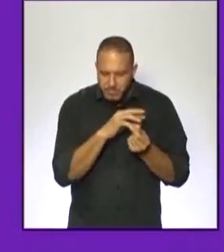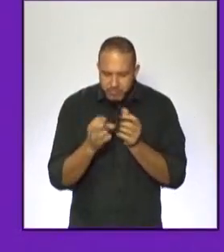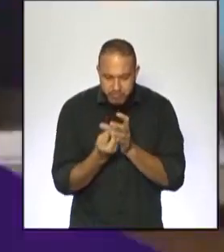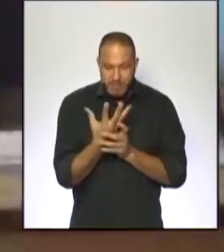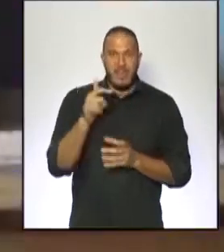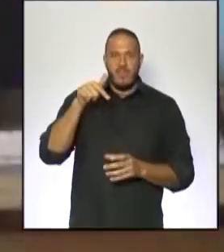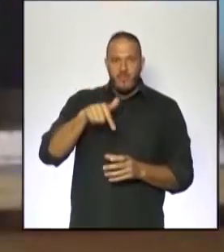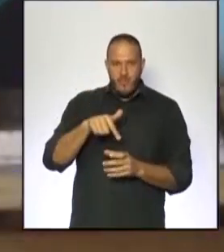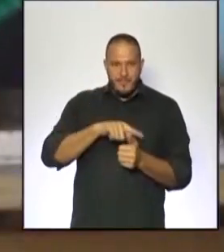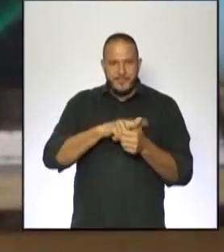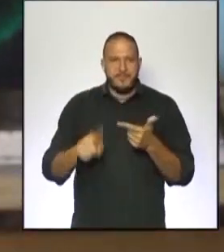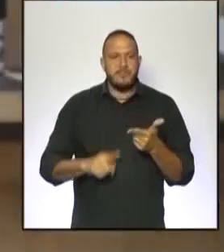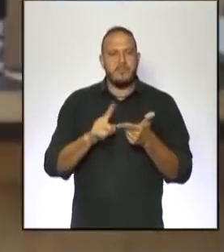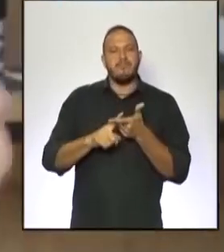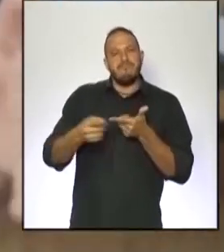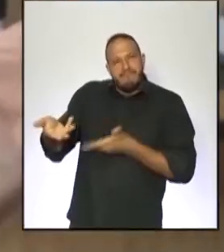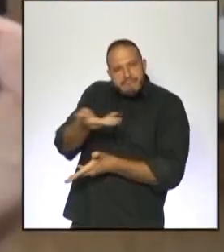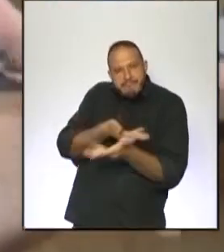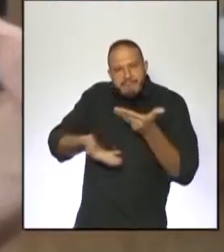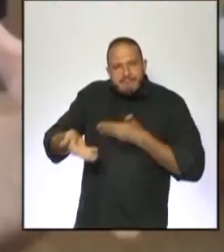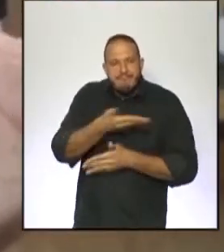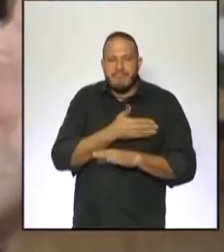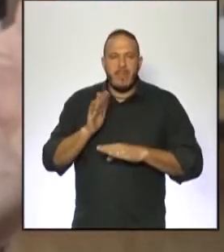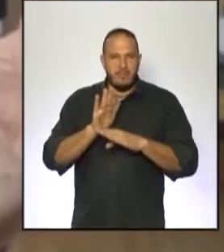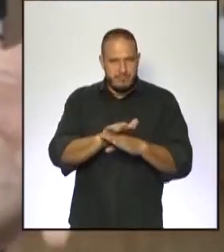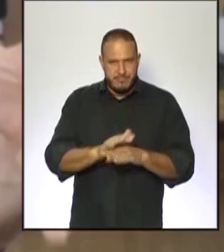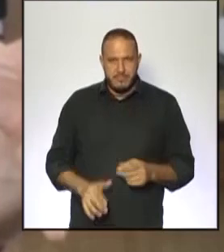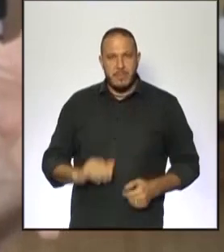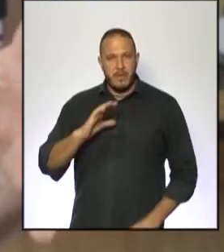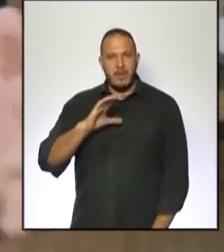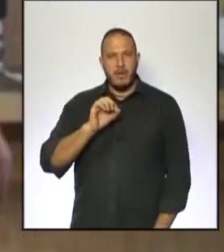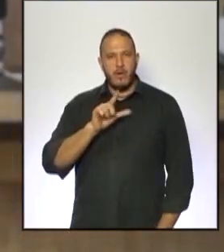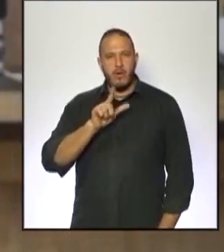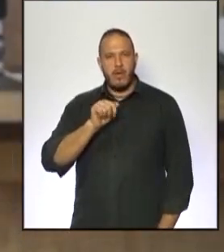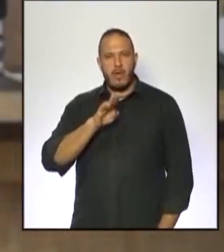massa. Colaboração. Conceito fundamental da